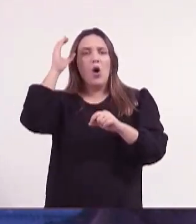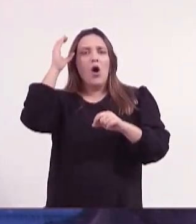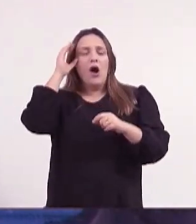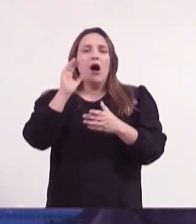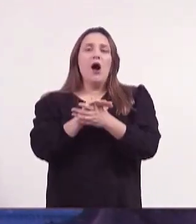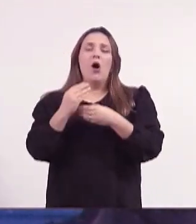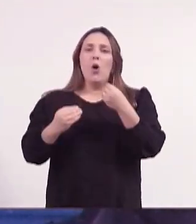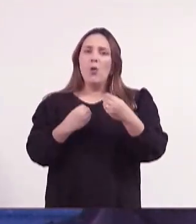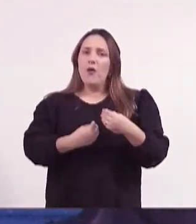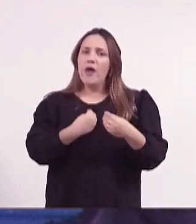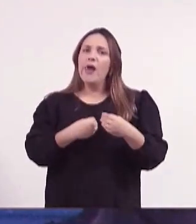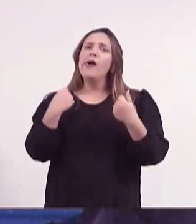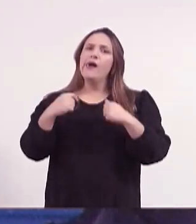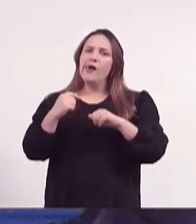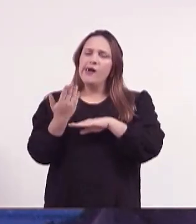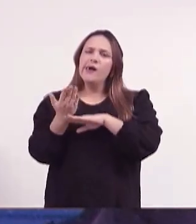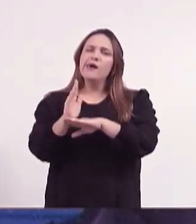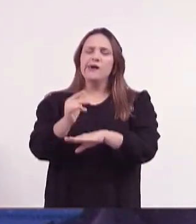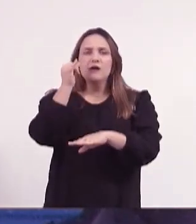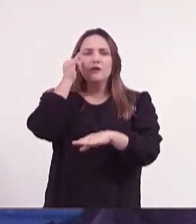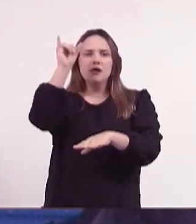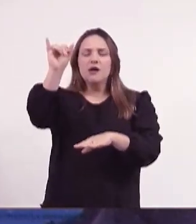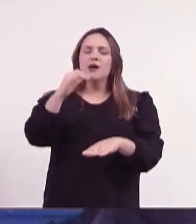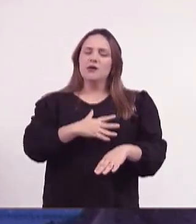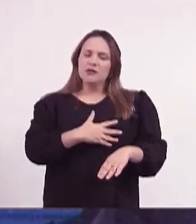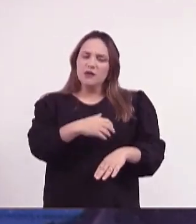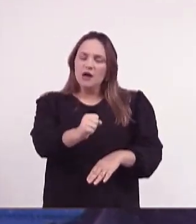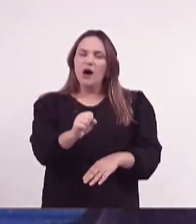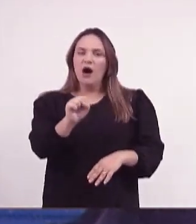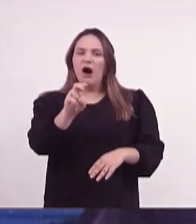importância que a vida tem de ajudar na prevenção do suicídio.